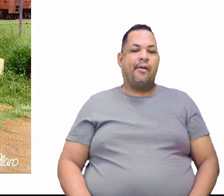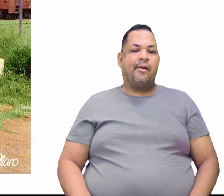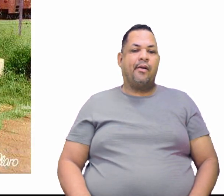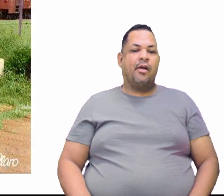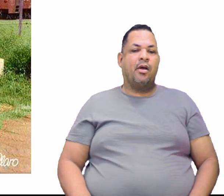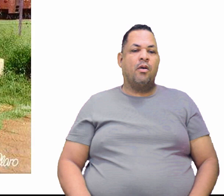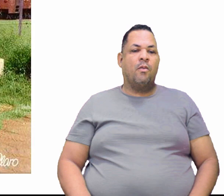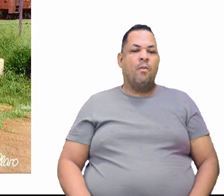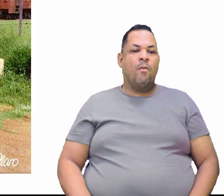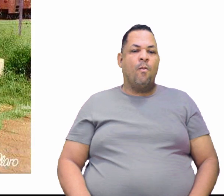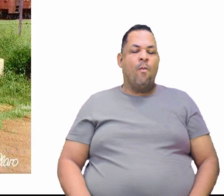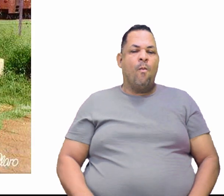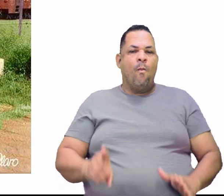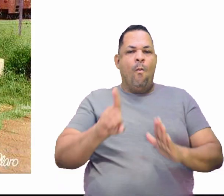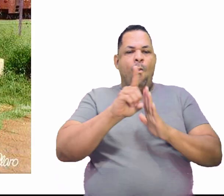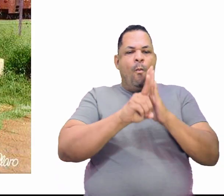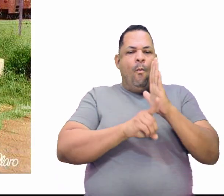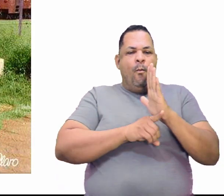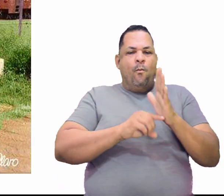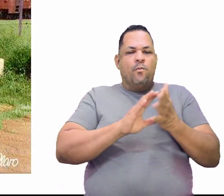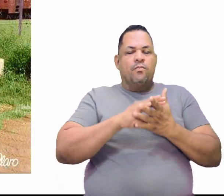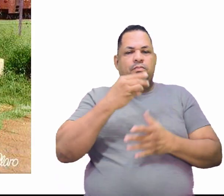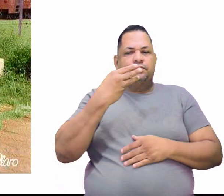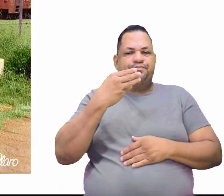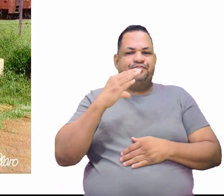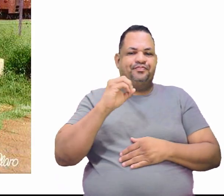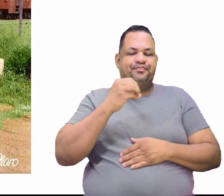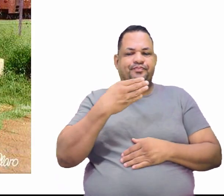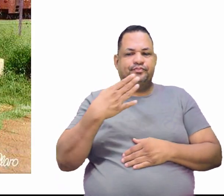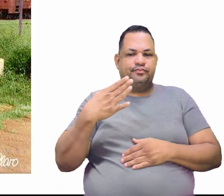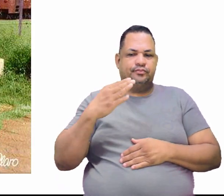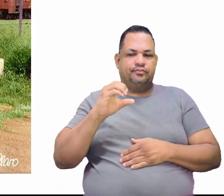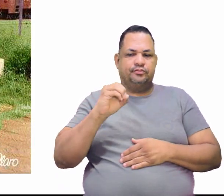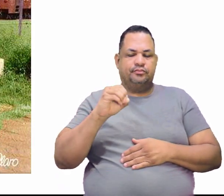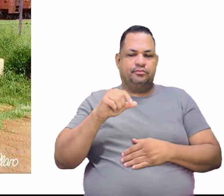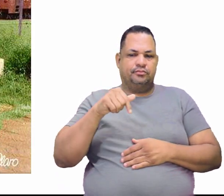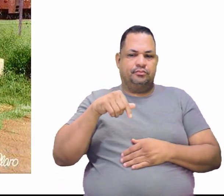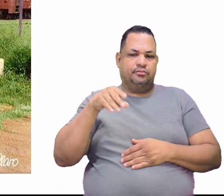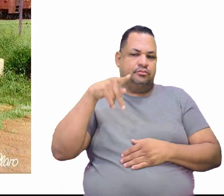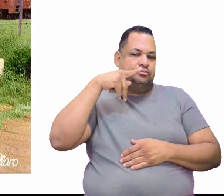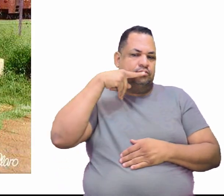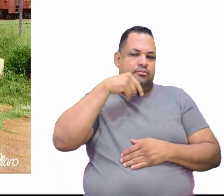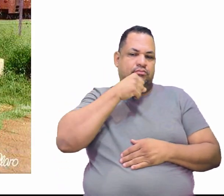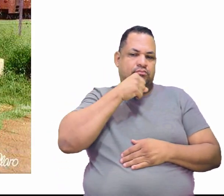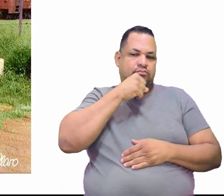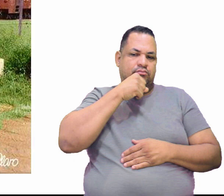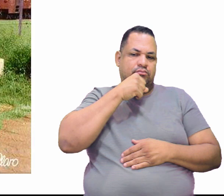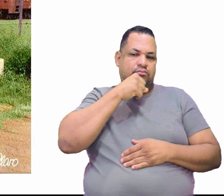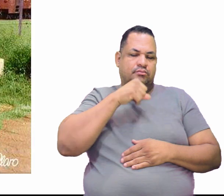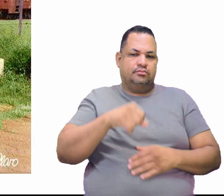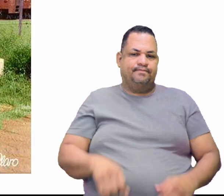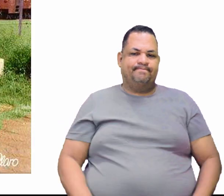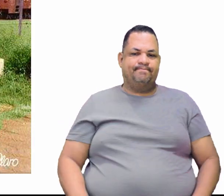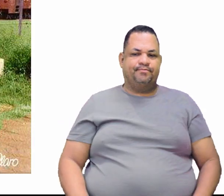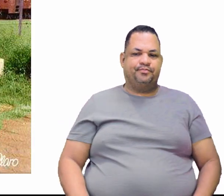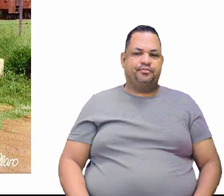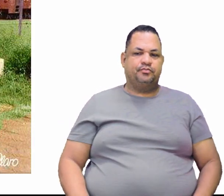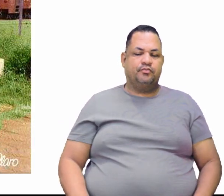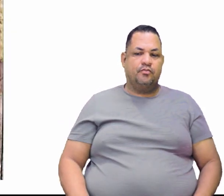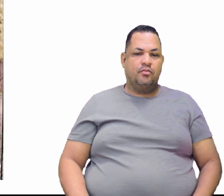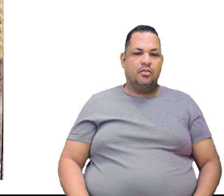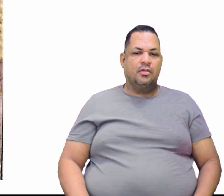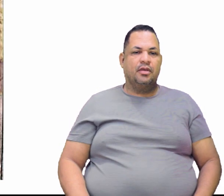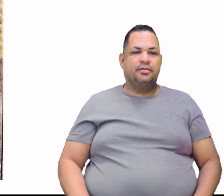Ainda ali da década de 30, 40, aqui em Porto Velho. Certo?